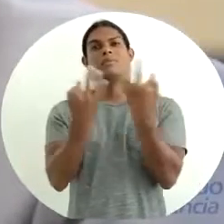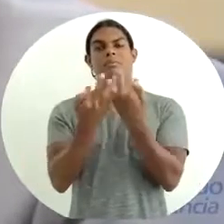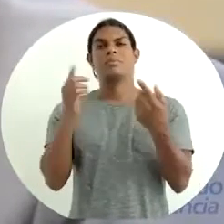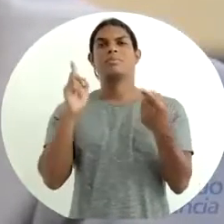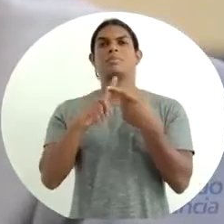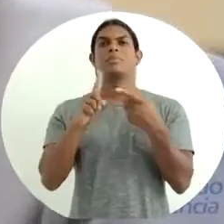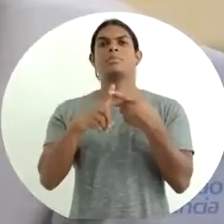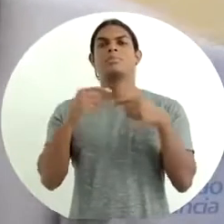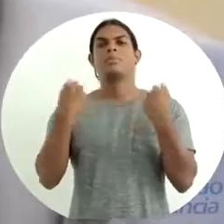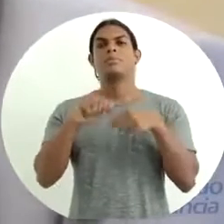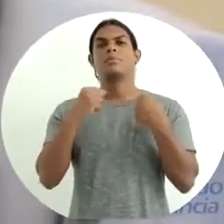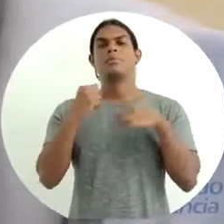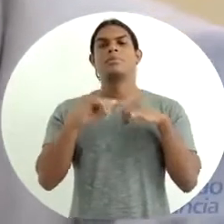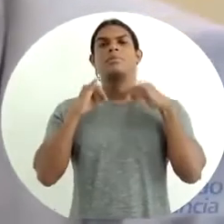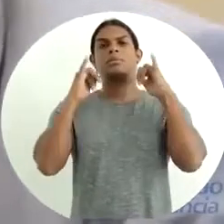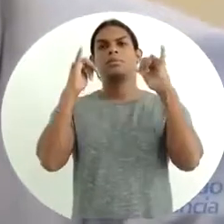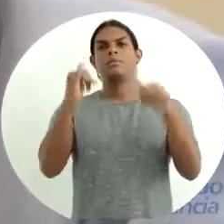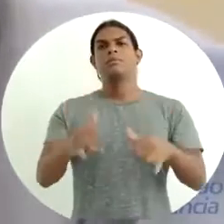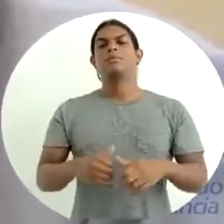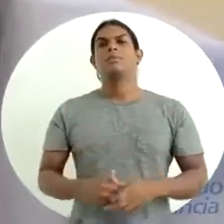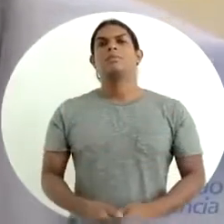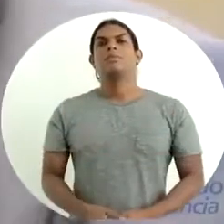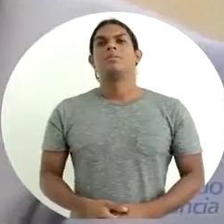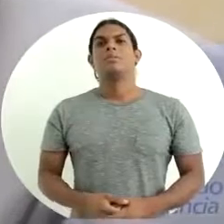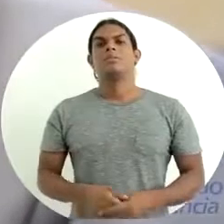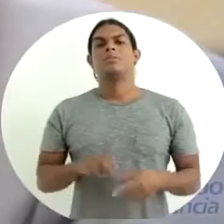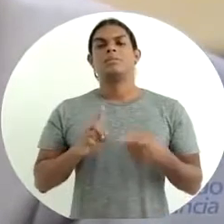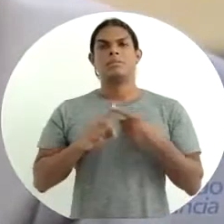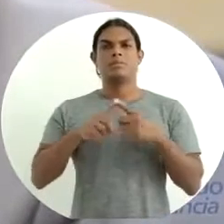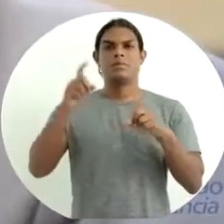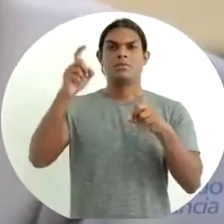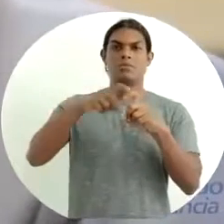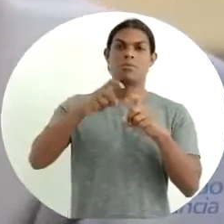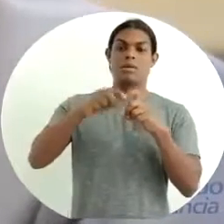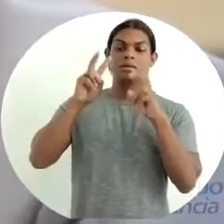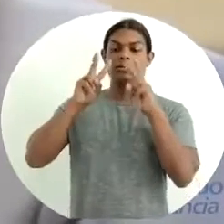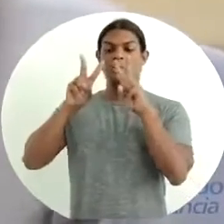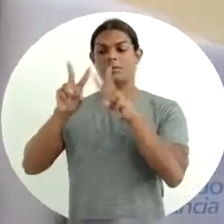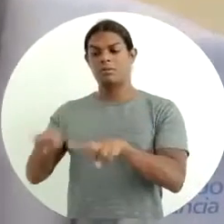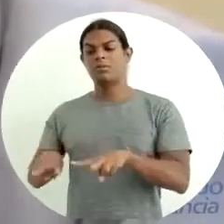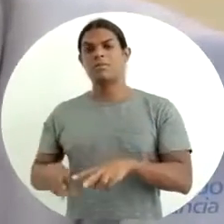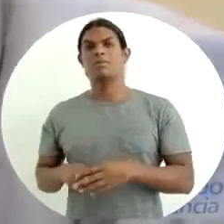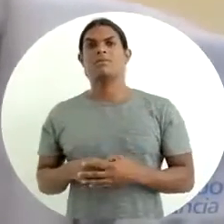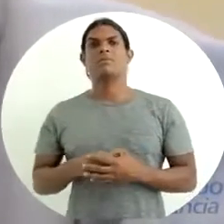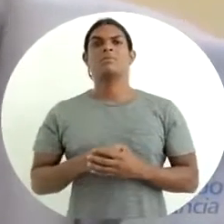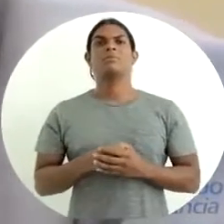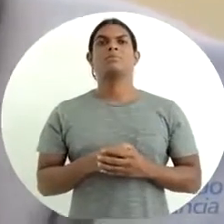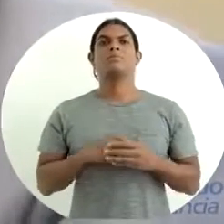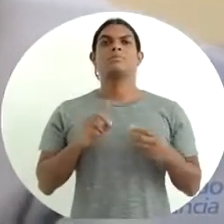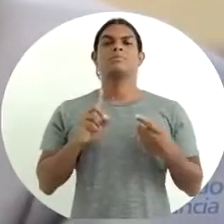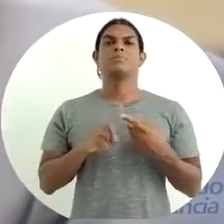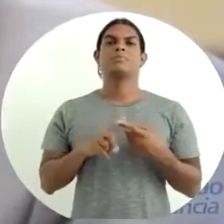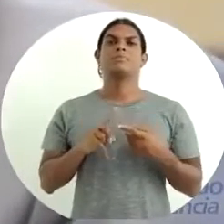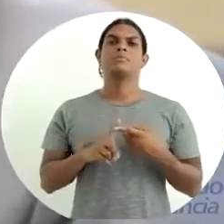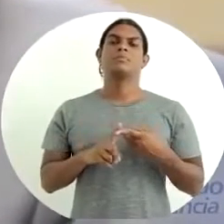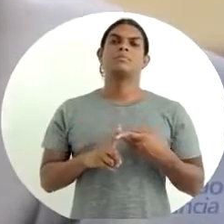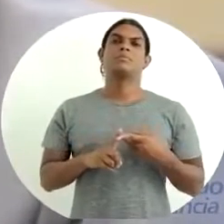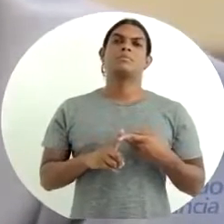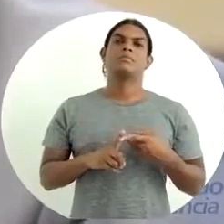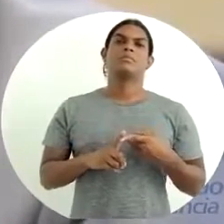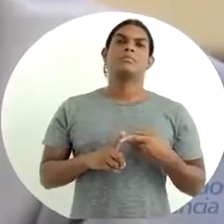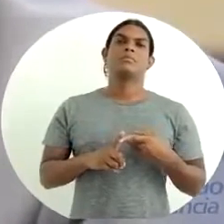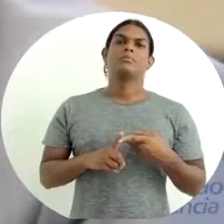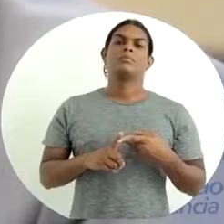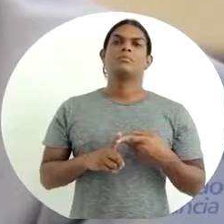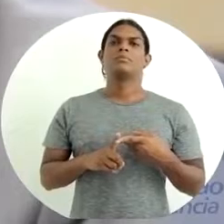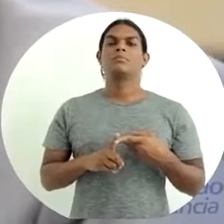próprio empregado, poderá fazê-lo também o médico que assistiu, e pode a autoridade pública também